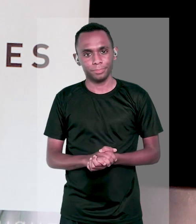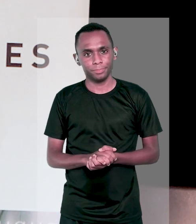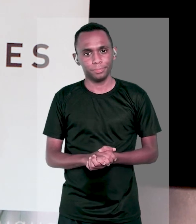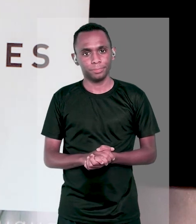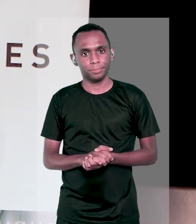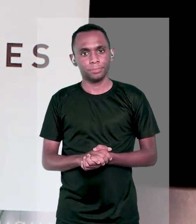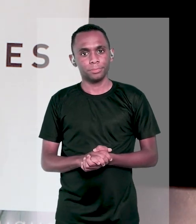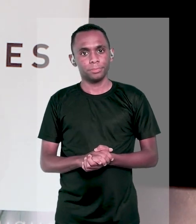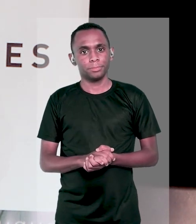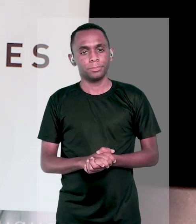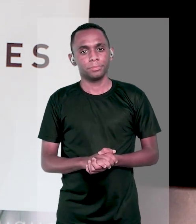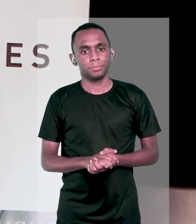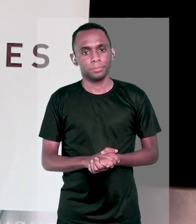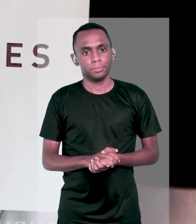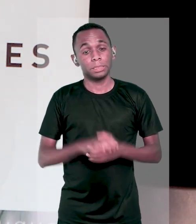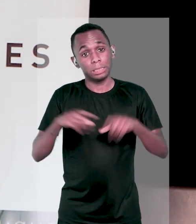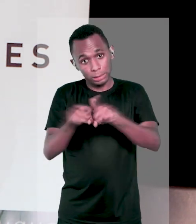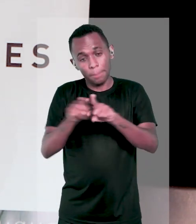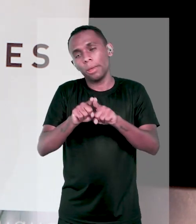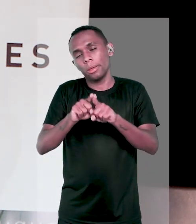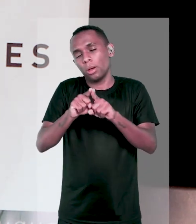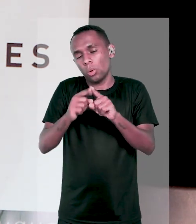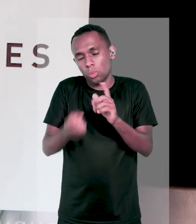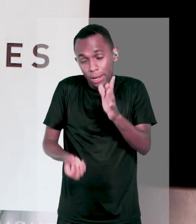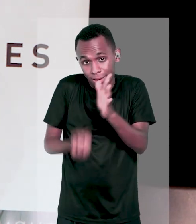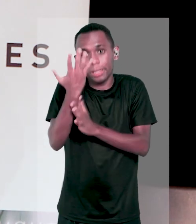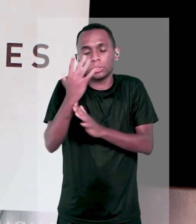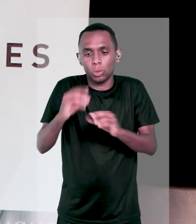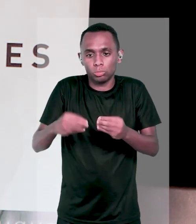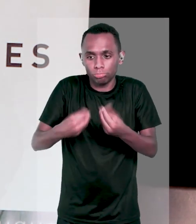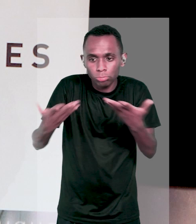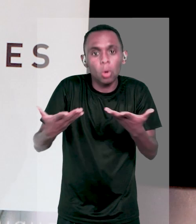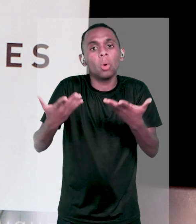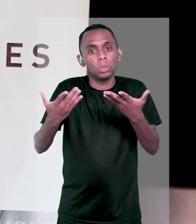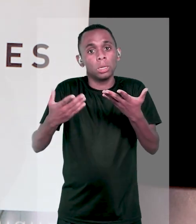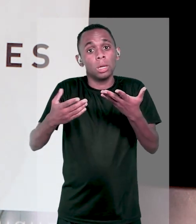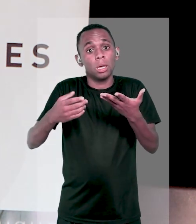cotidianas são inúteis porque justamente elas são úteis